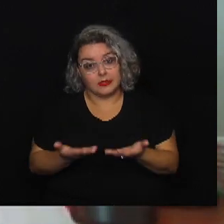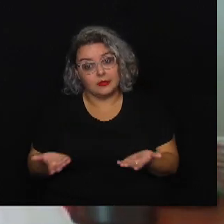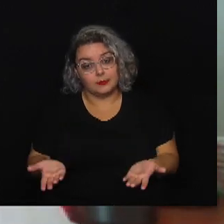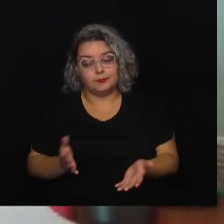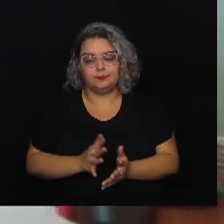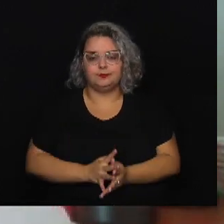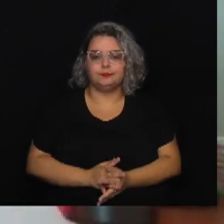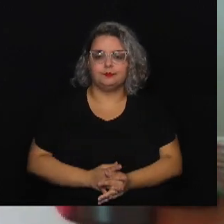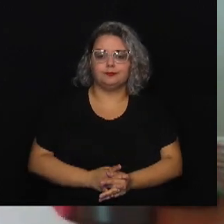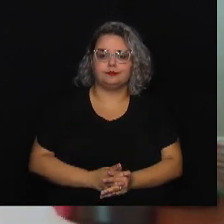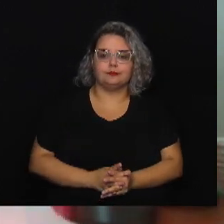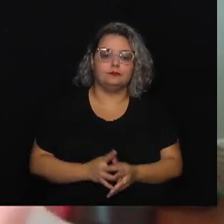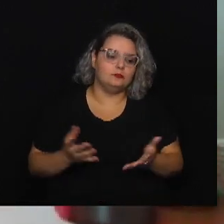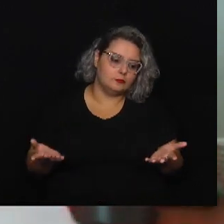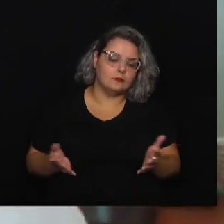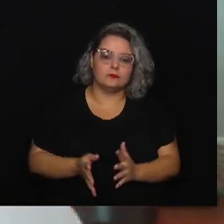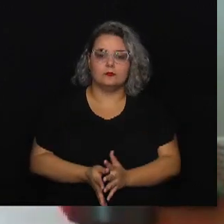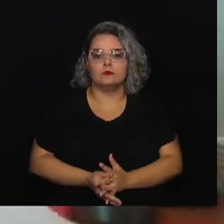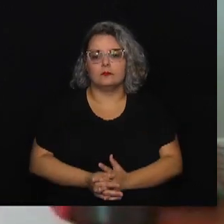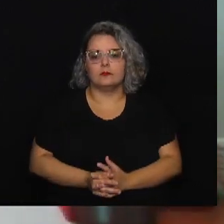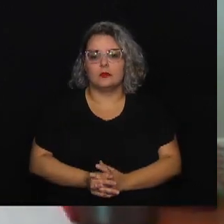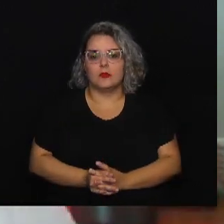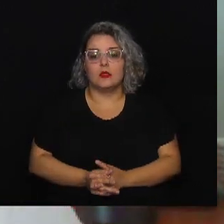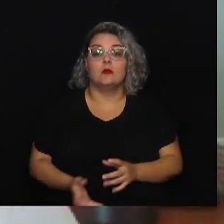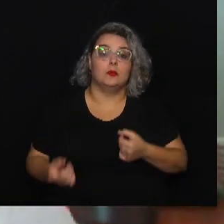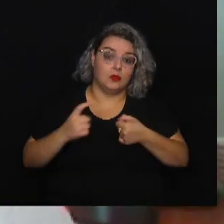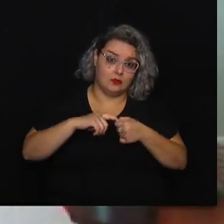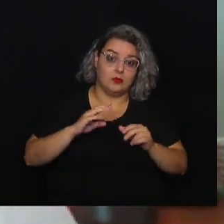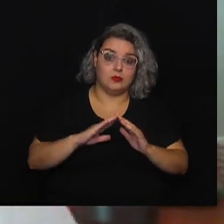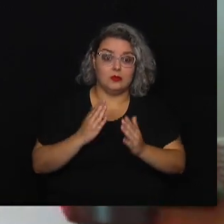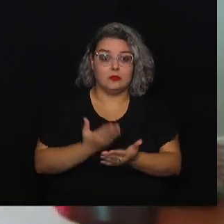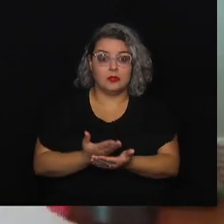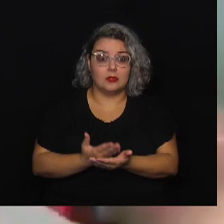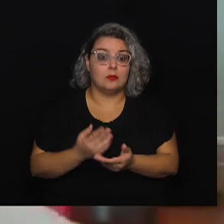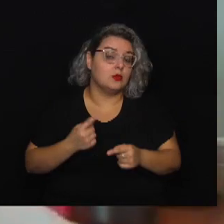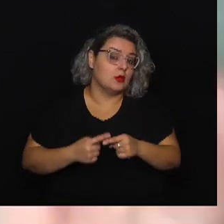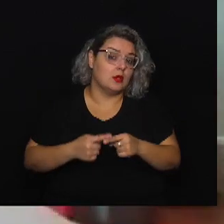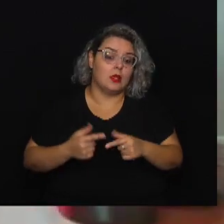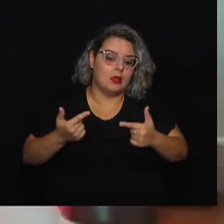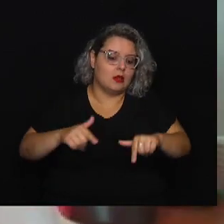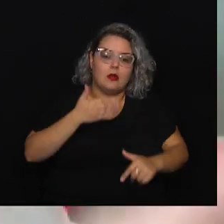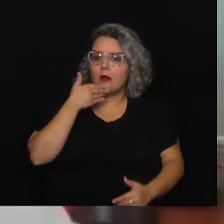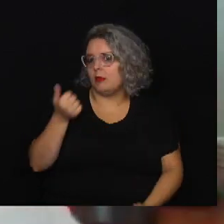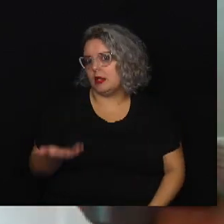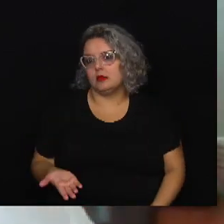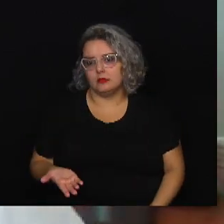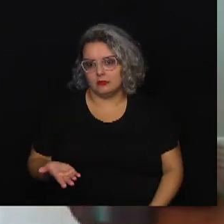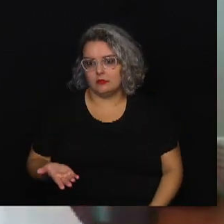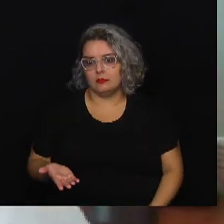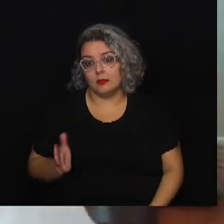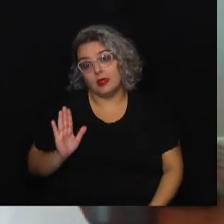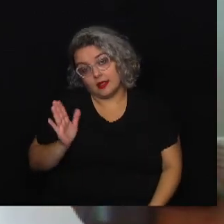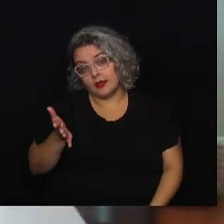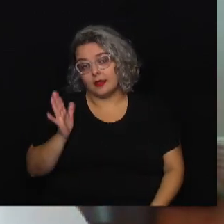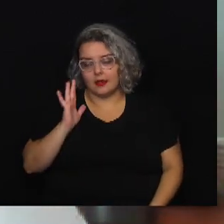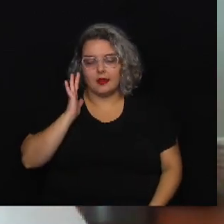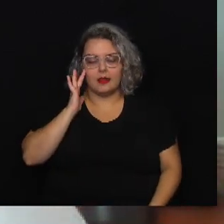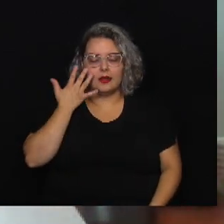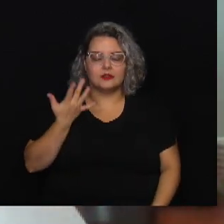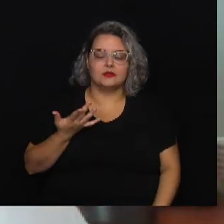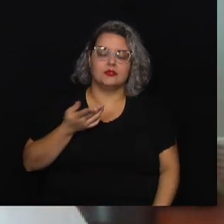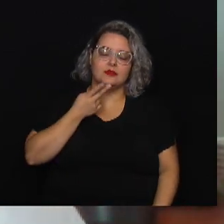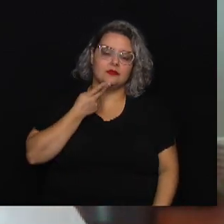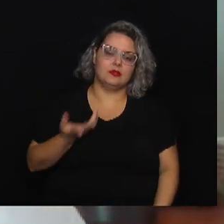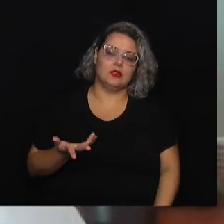Mas, enfim, vamos voltar para a escola, porque a escola é o melhor lugar do mundo. Eu acho que é isso que eu teria para falar. Ô Maria da Paz, e